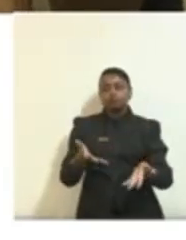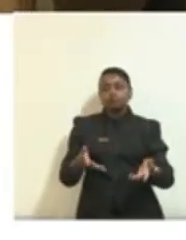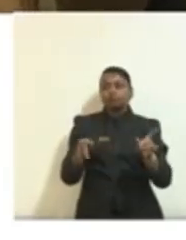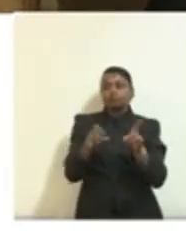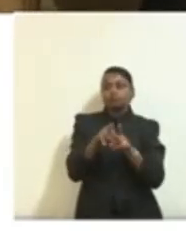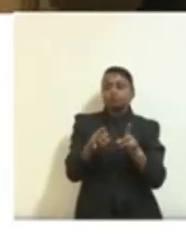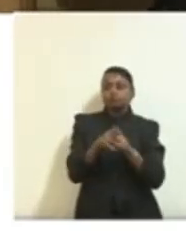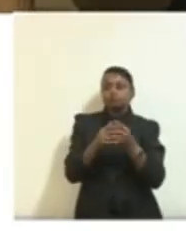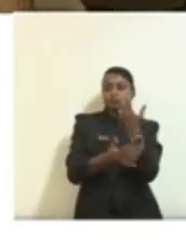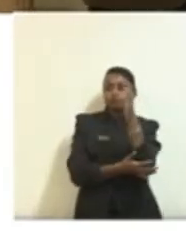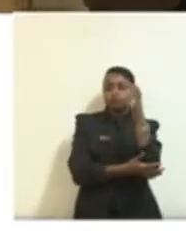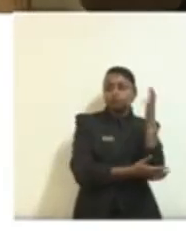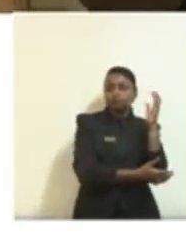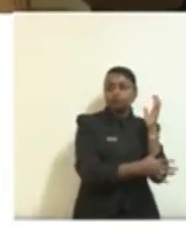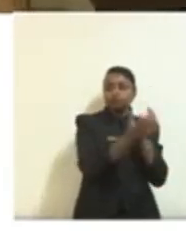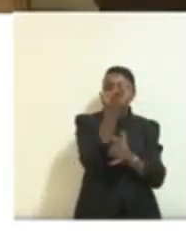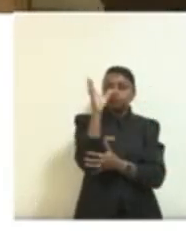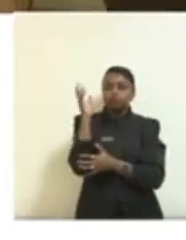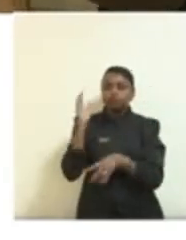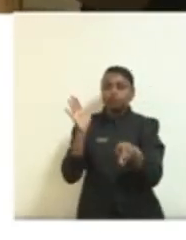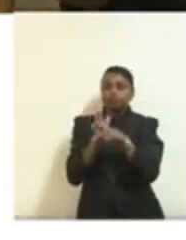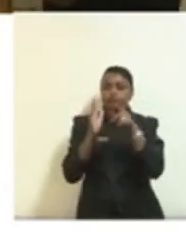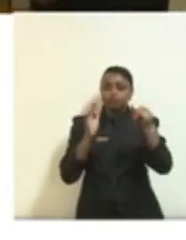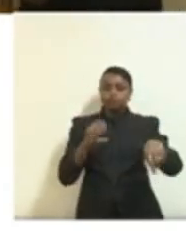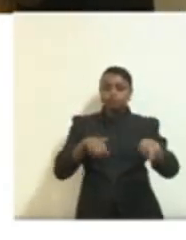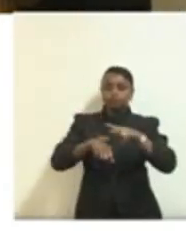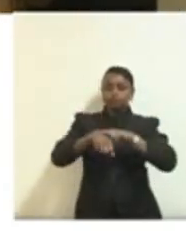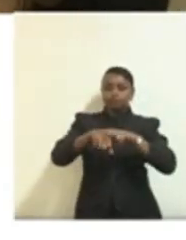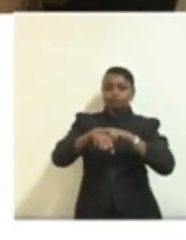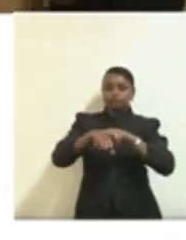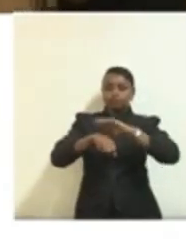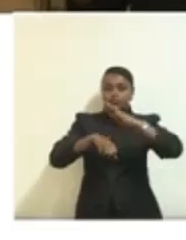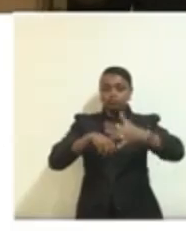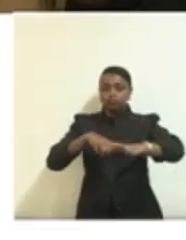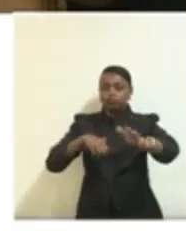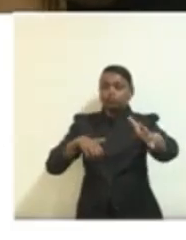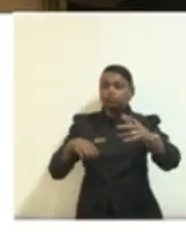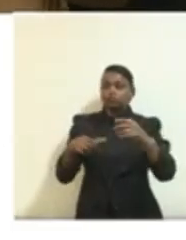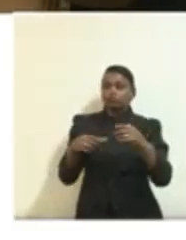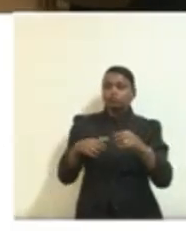E por que a vegetação campestre é adaptada ao uso pastoril?